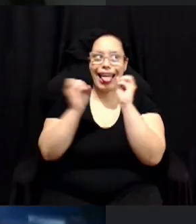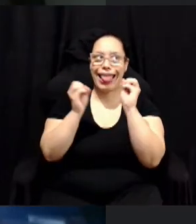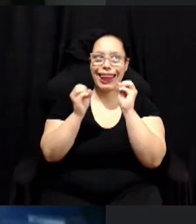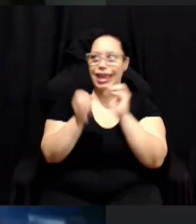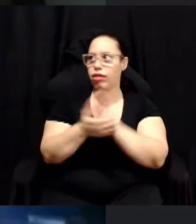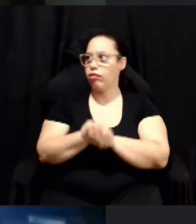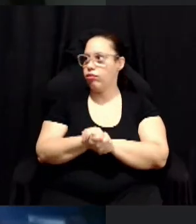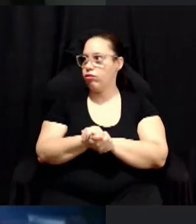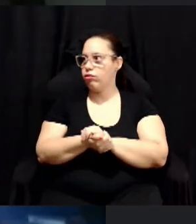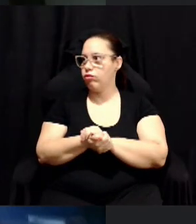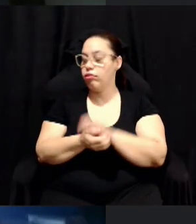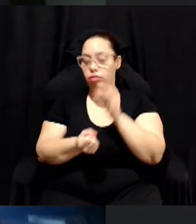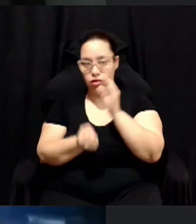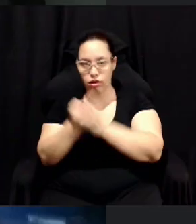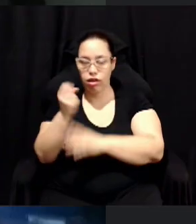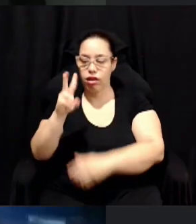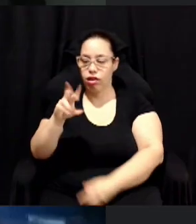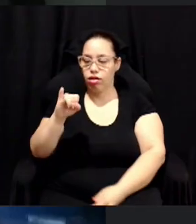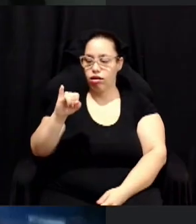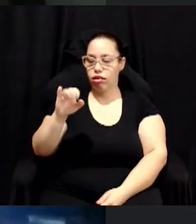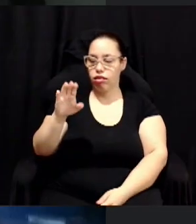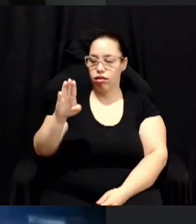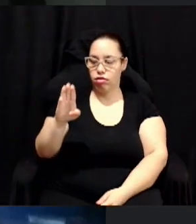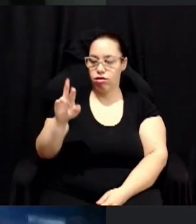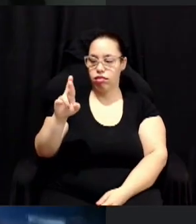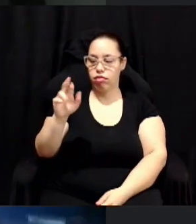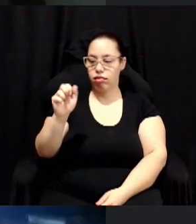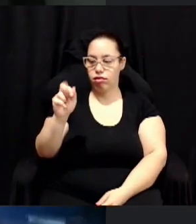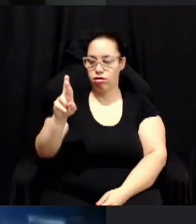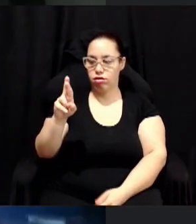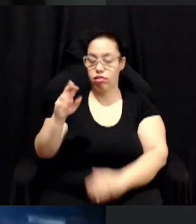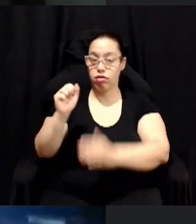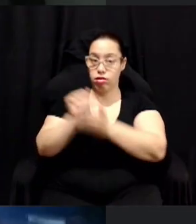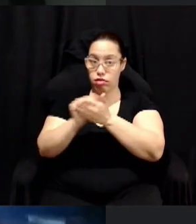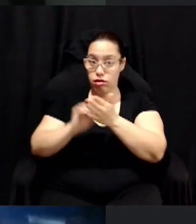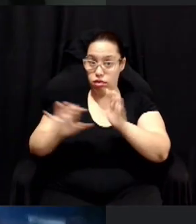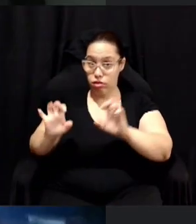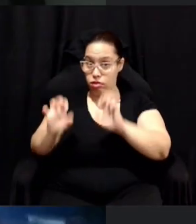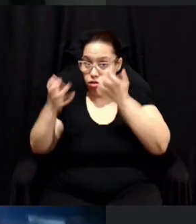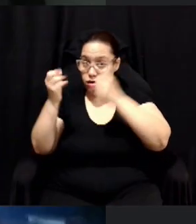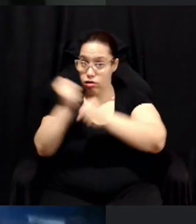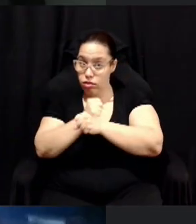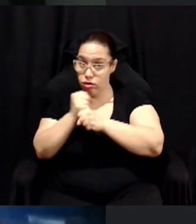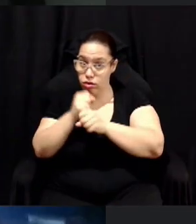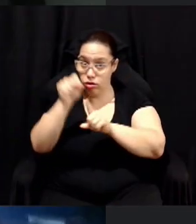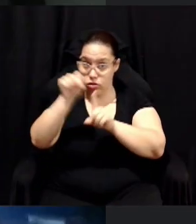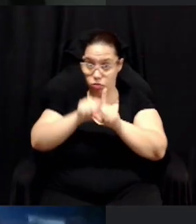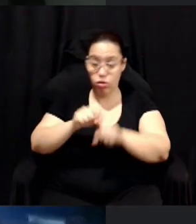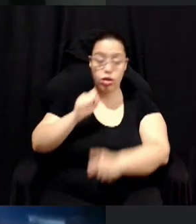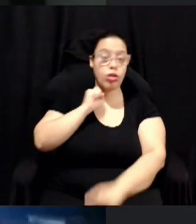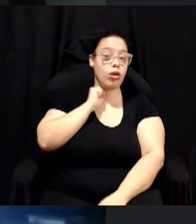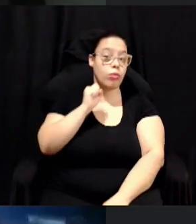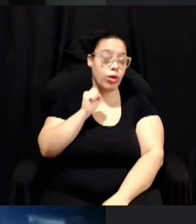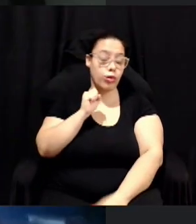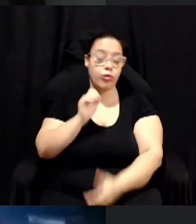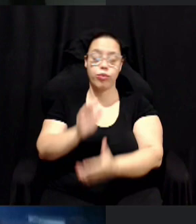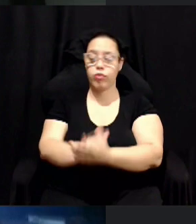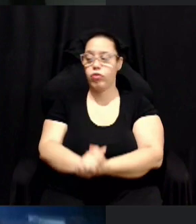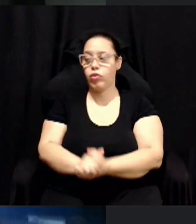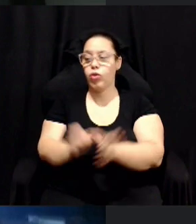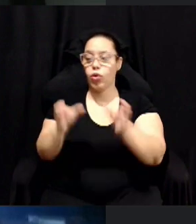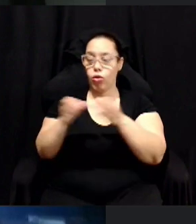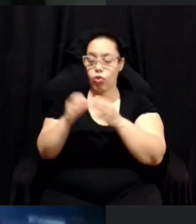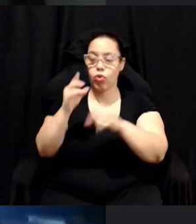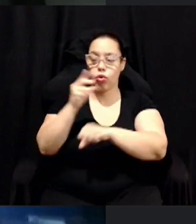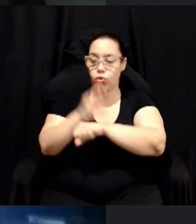criar o Vibrar, idealizei e comecei a fazer as atividades, eventos anuais no mês de abril, grupos de WhatsApp,